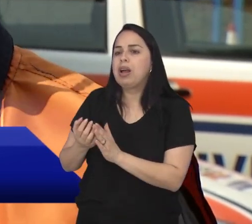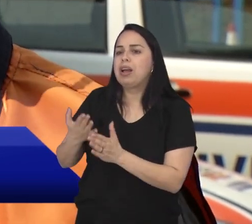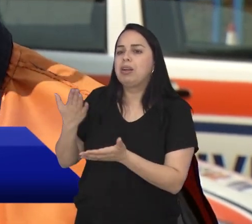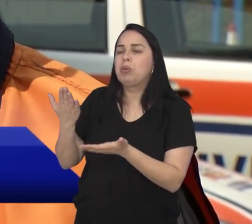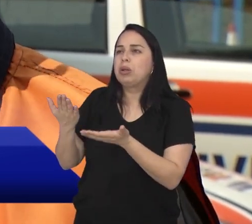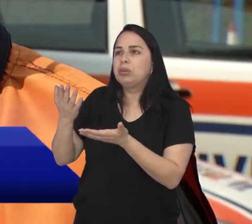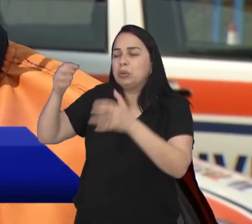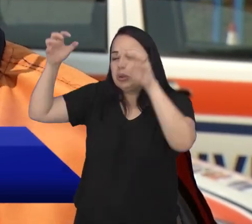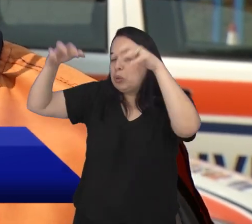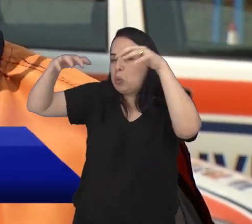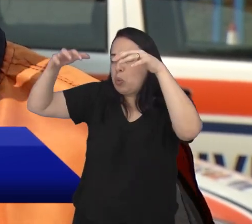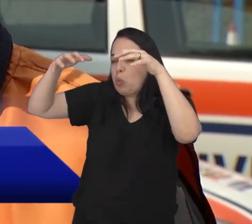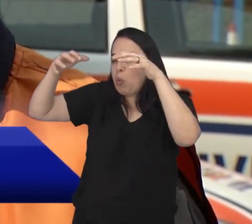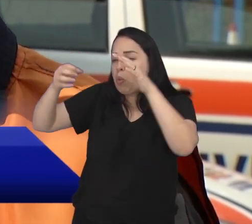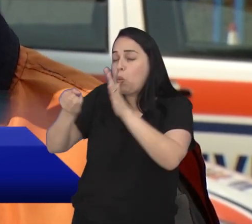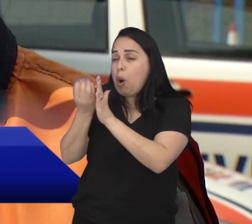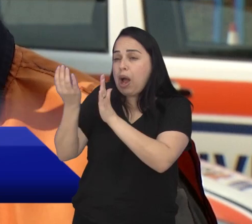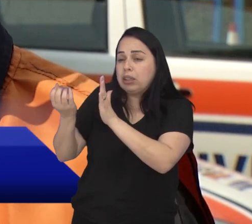implementados mais